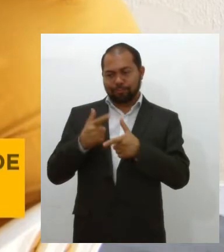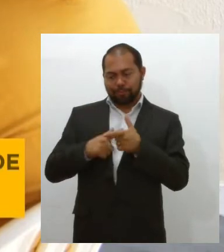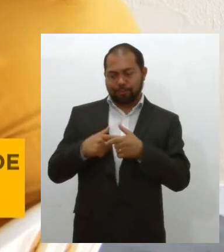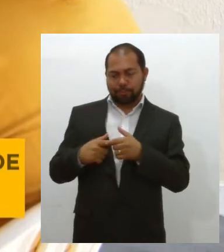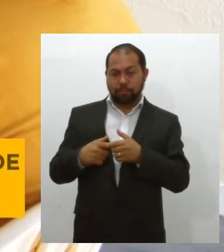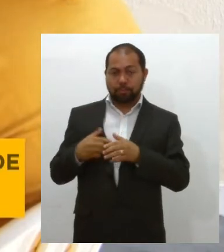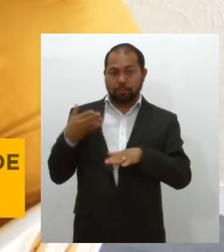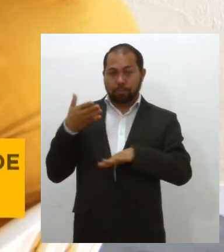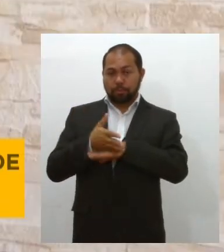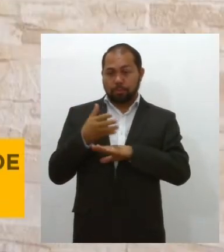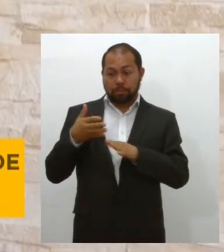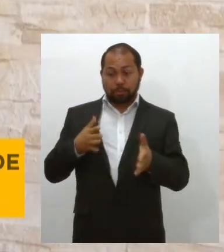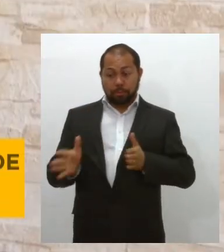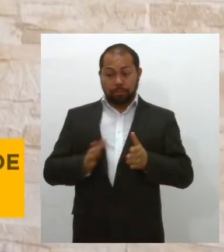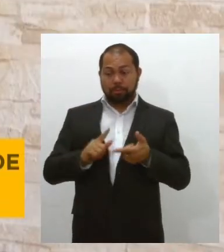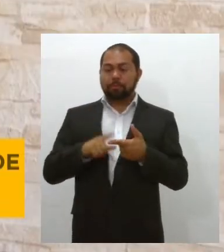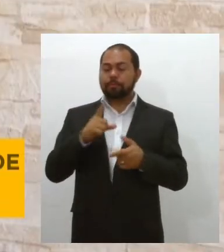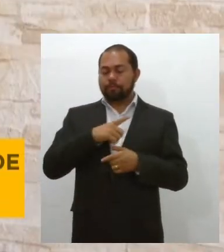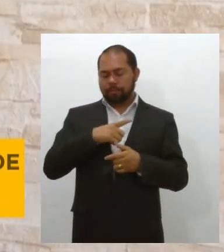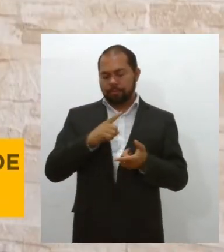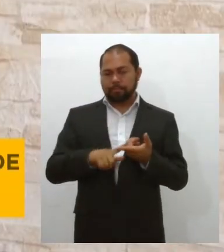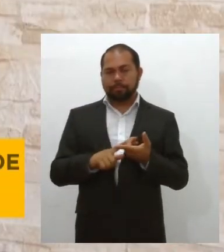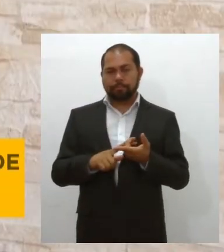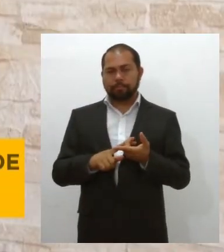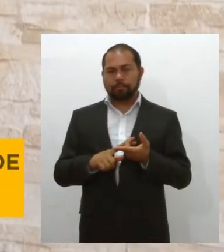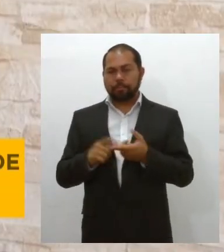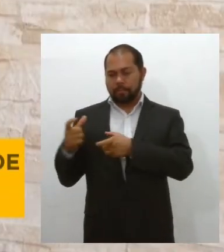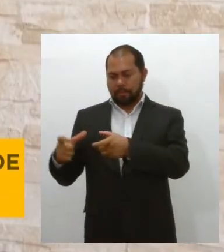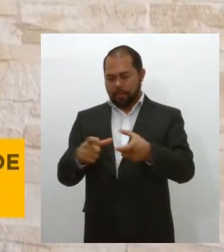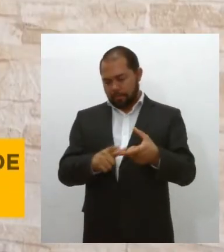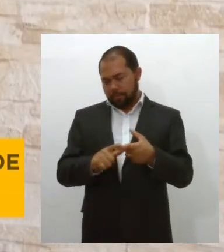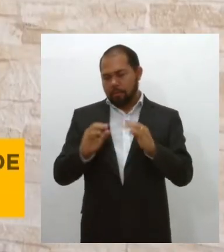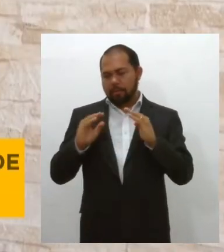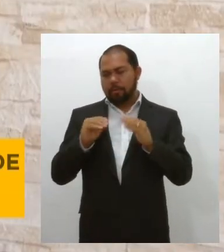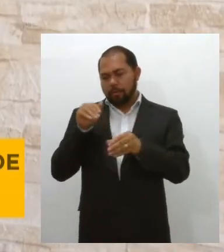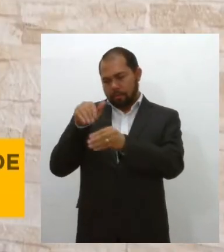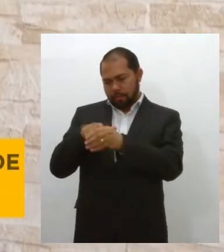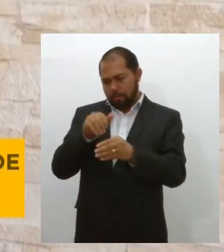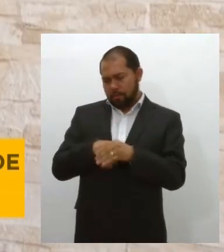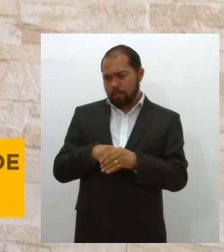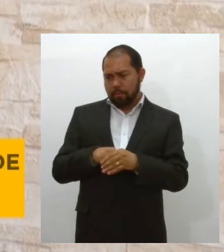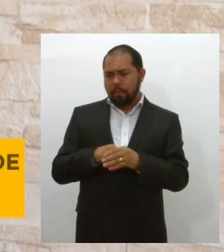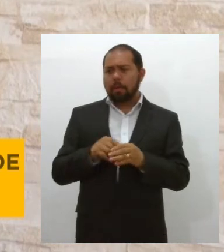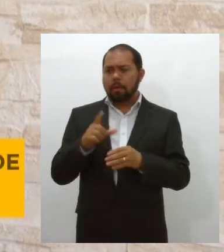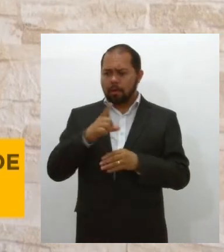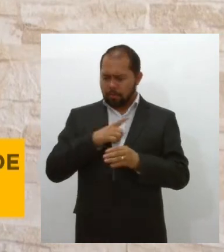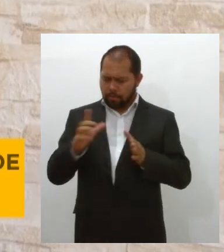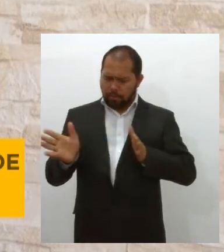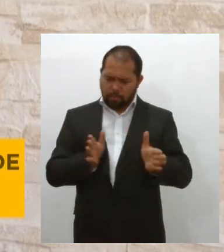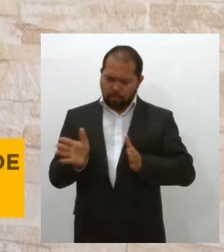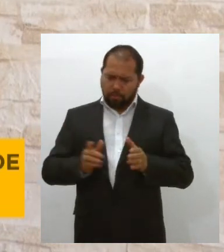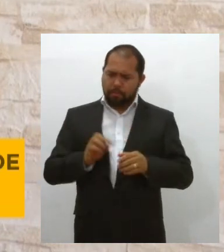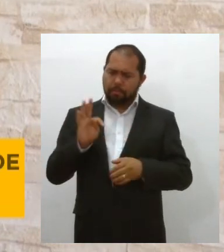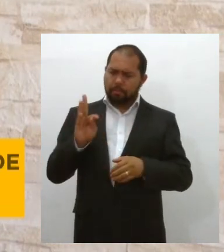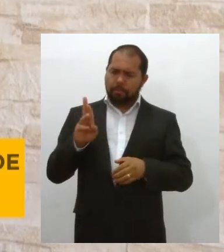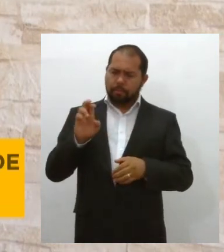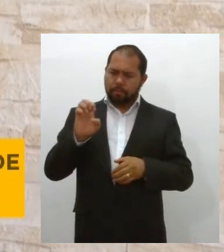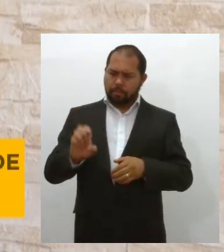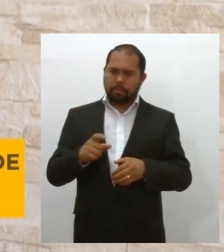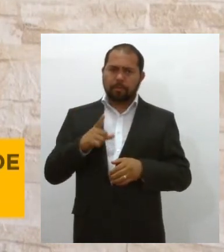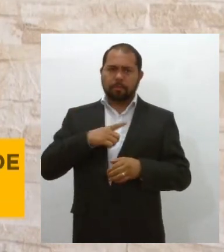de votação existem. Os locais de votação, eles são acessíveis. E o TRE teve essa preocupação,